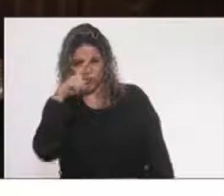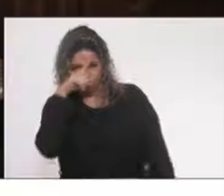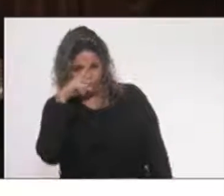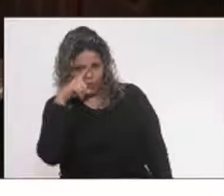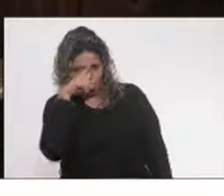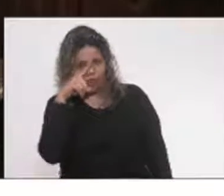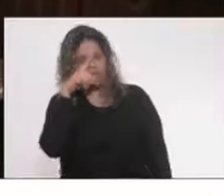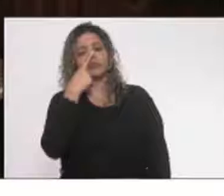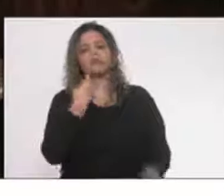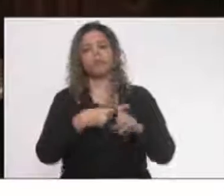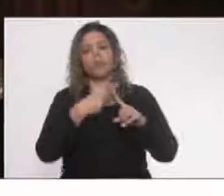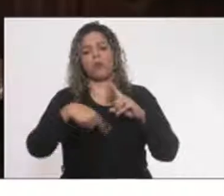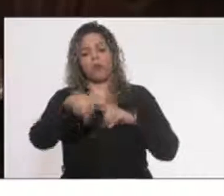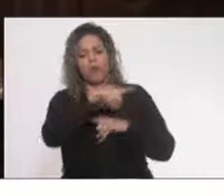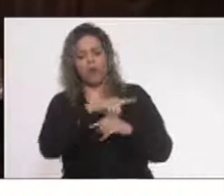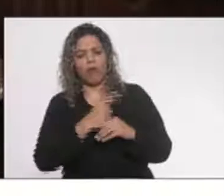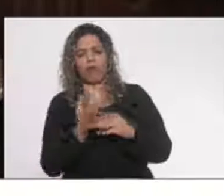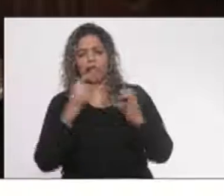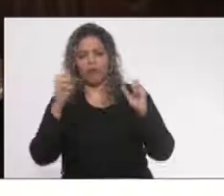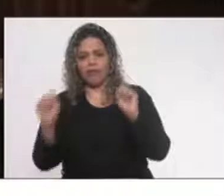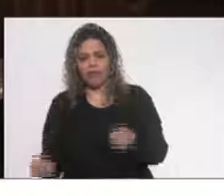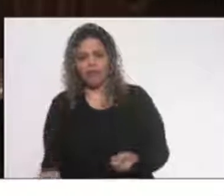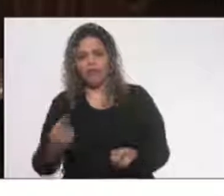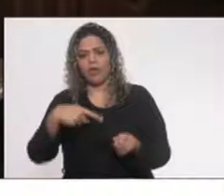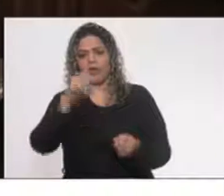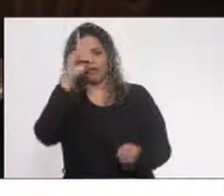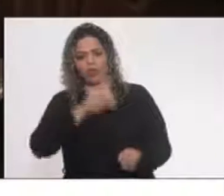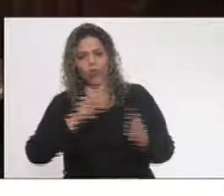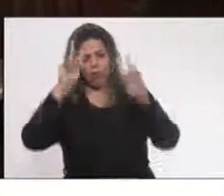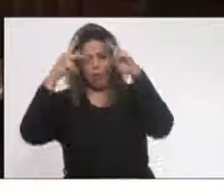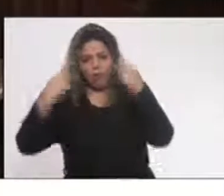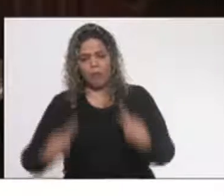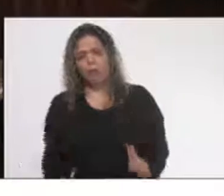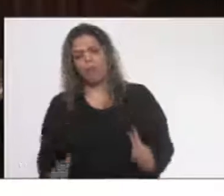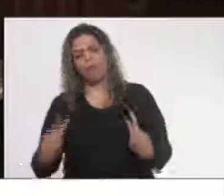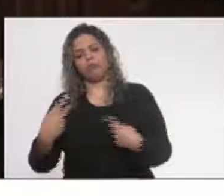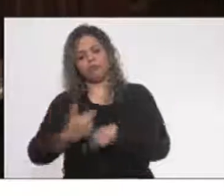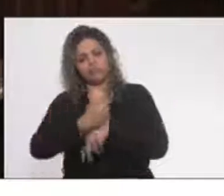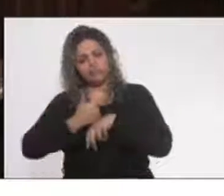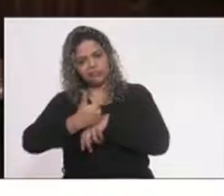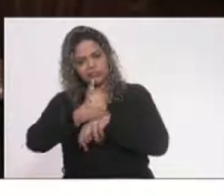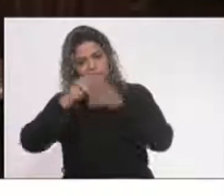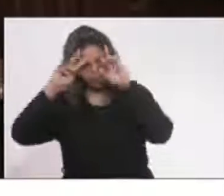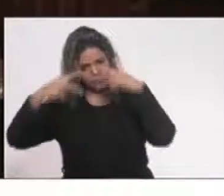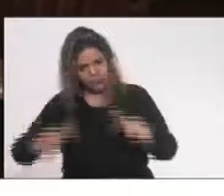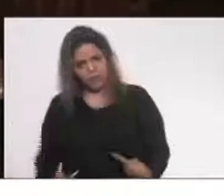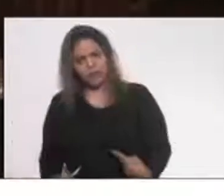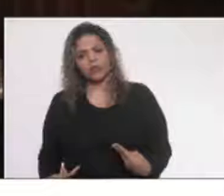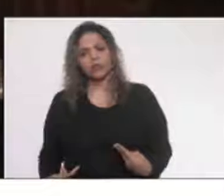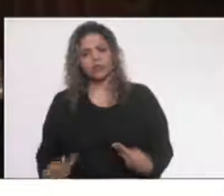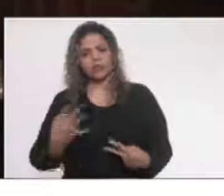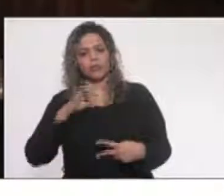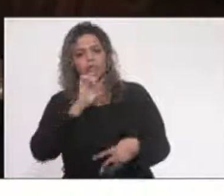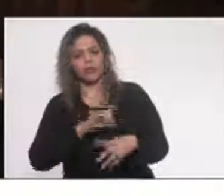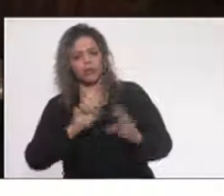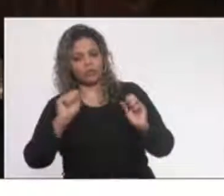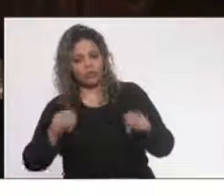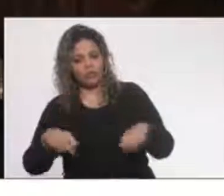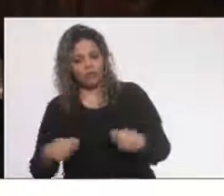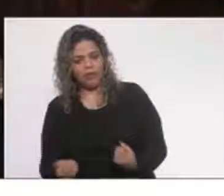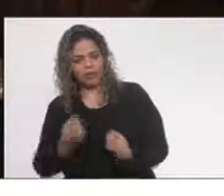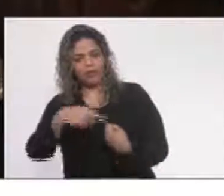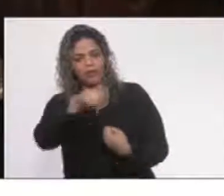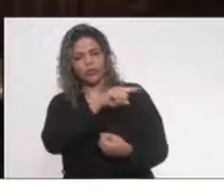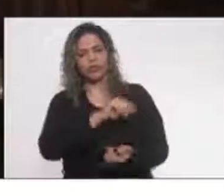perigosa para aqueles e aquelas que defendem os direitos humanos como dignidade humana. Ou seja, que defende,